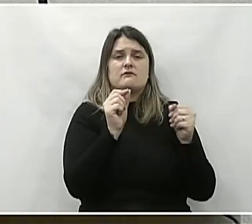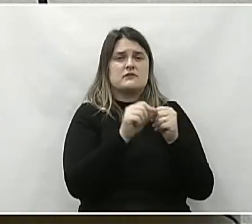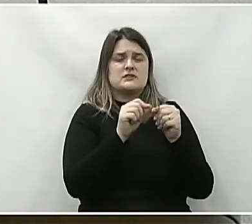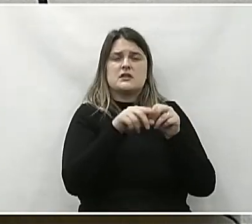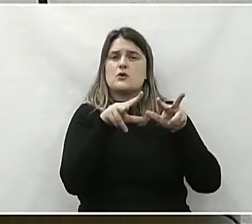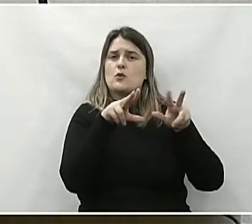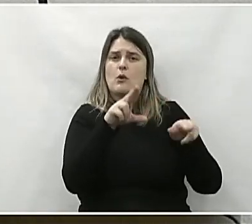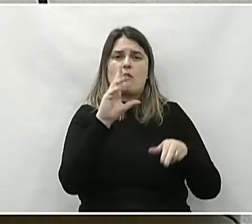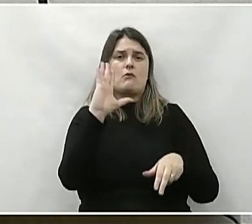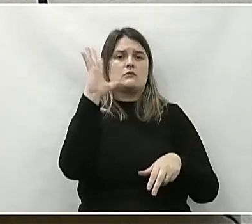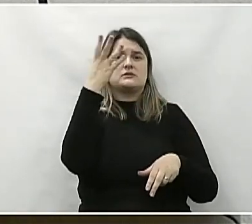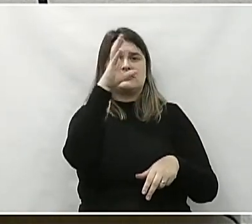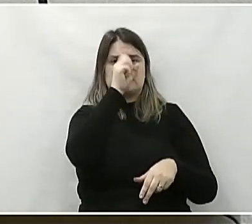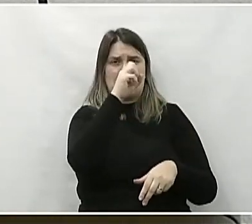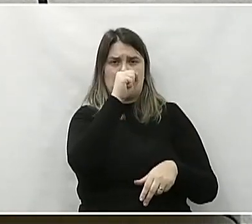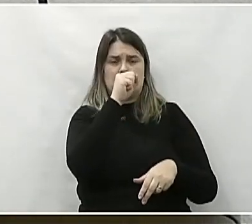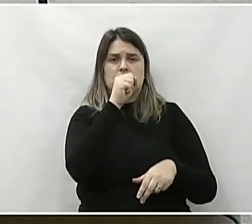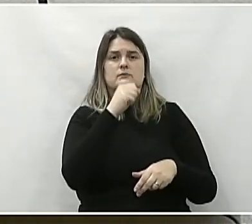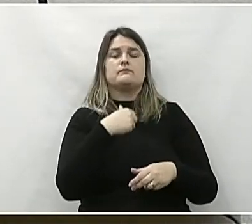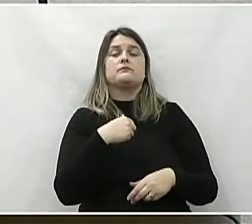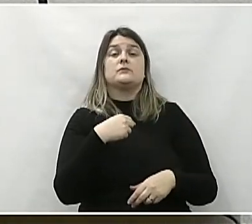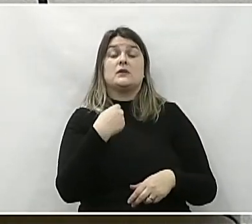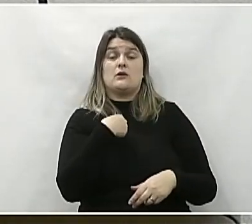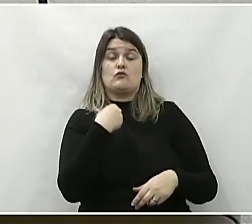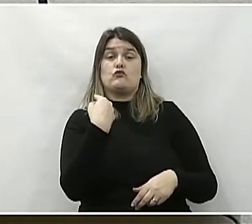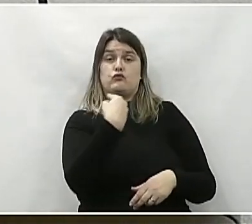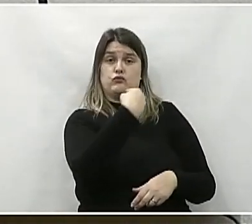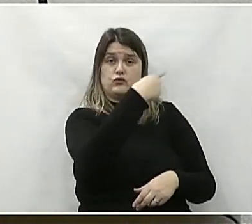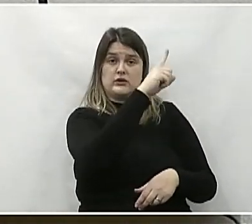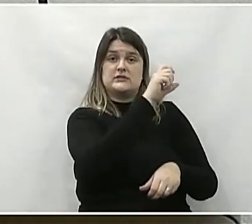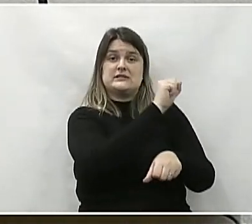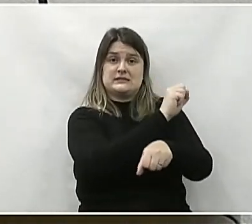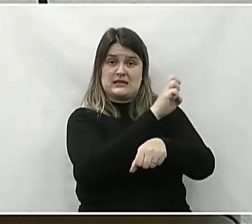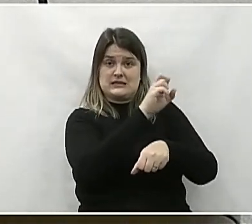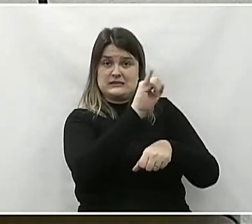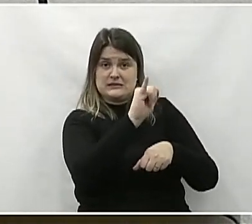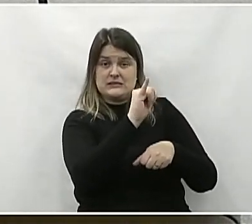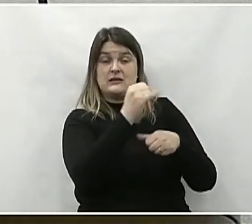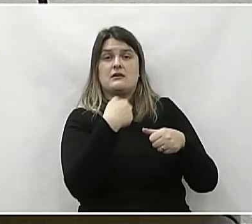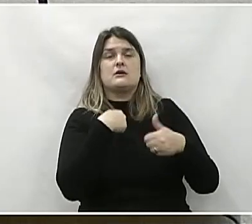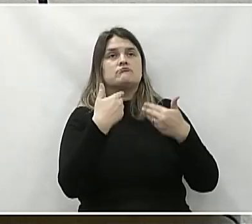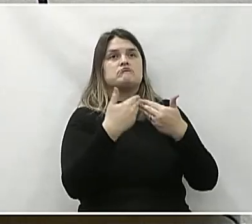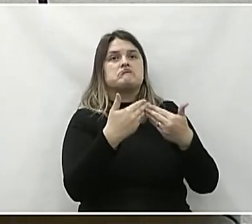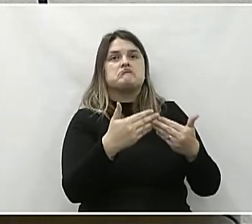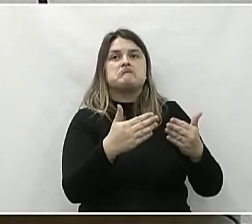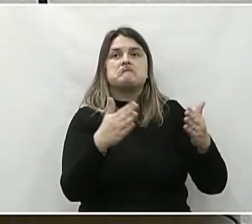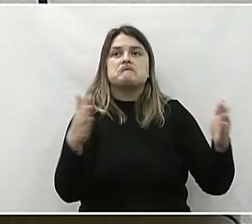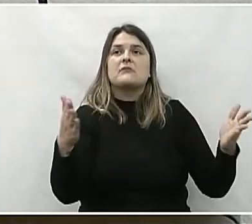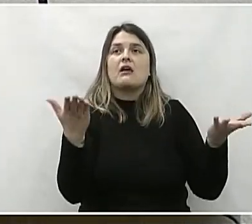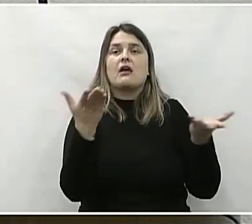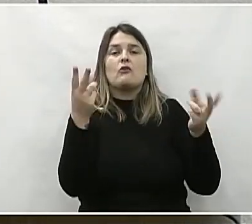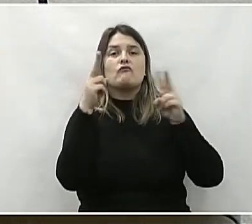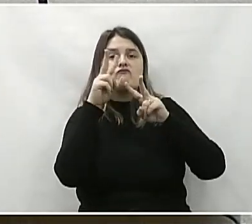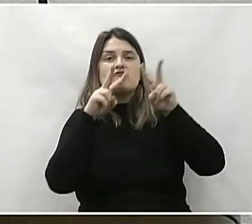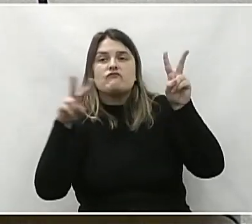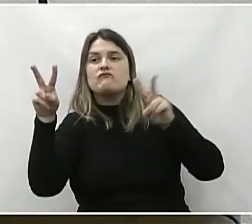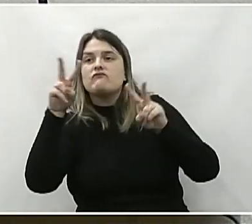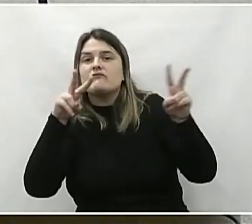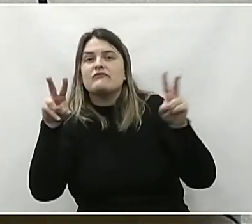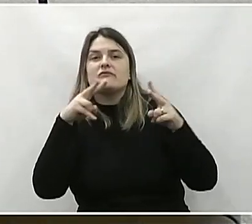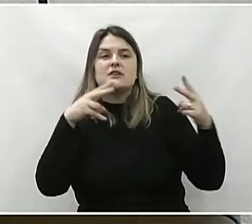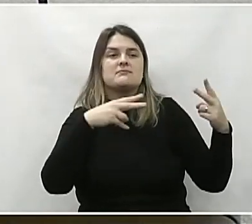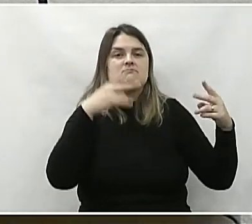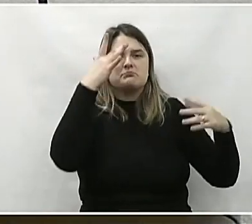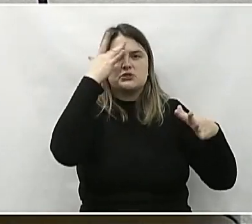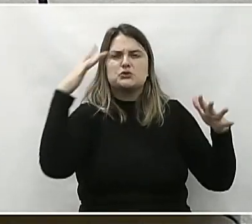como aconteceu no Sábado juntamente no Sesi abrindo as portas e podendo ver a realidade e o brilho nos olhos